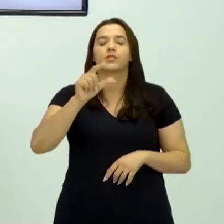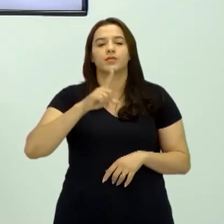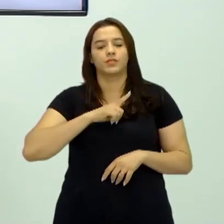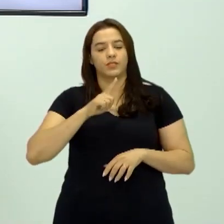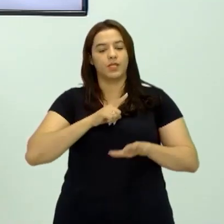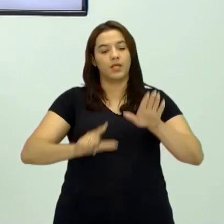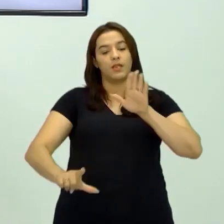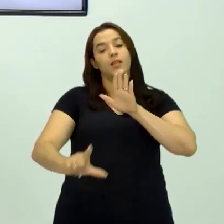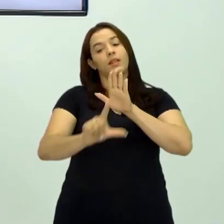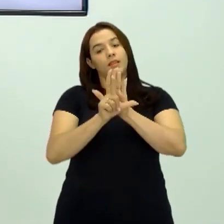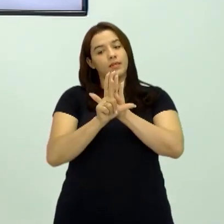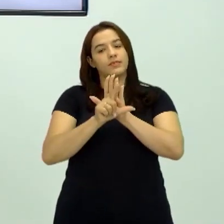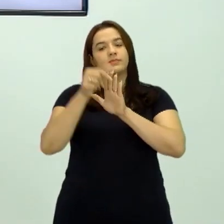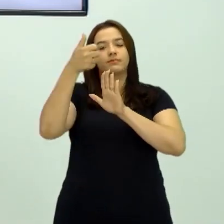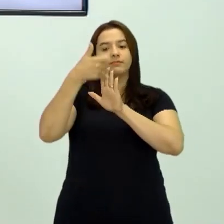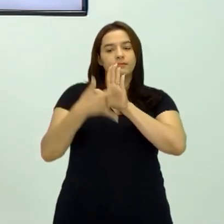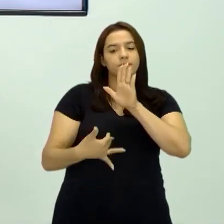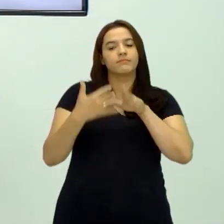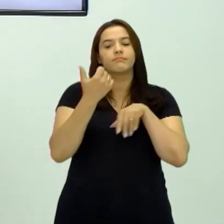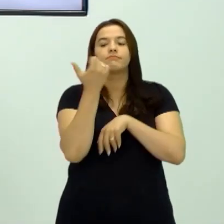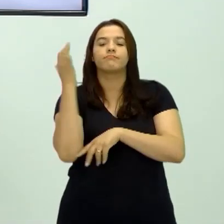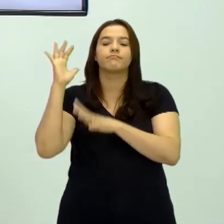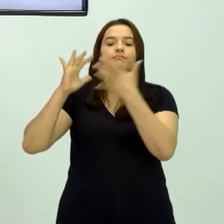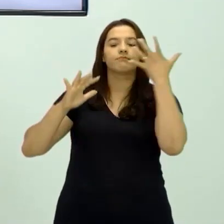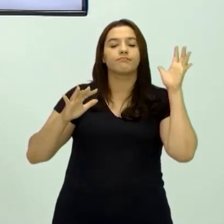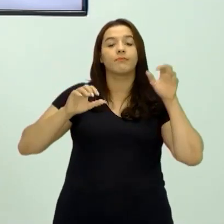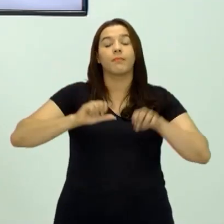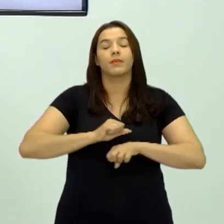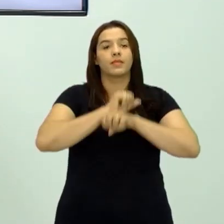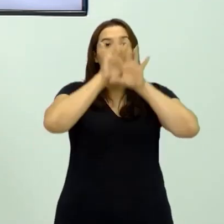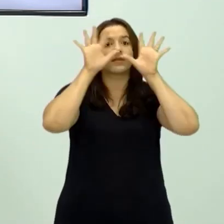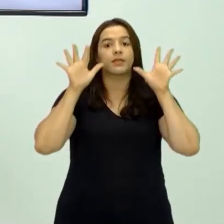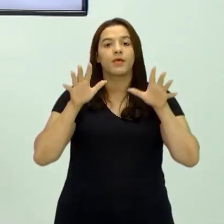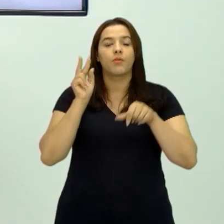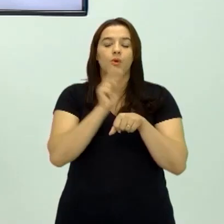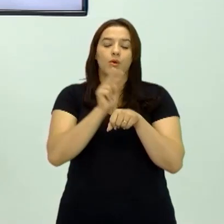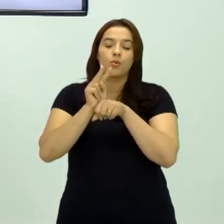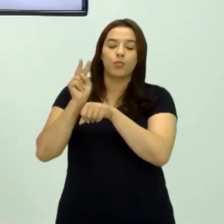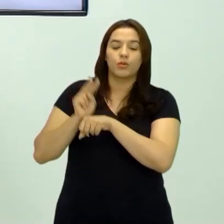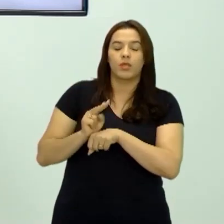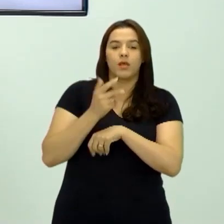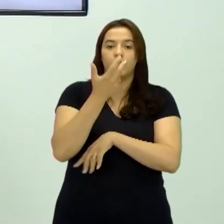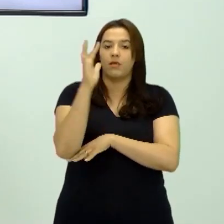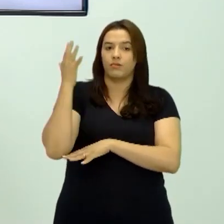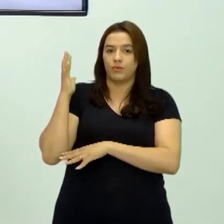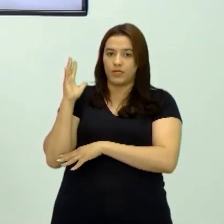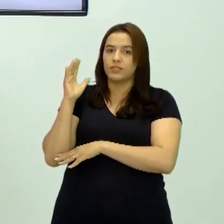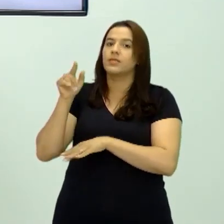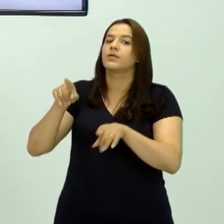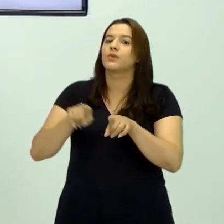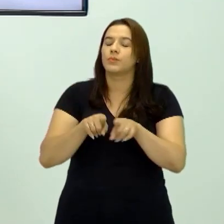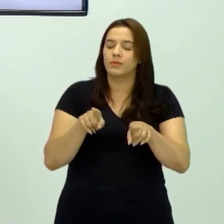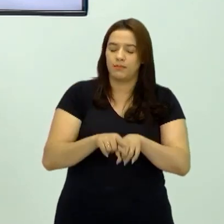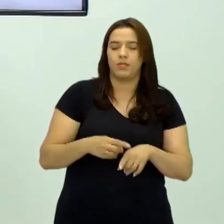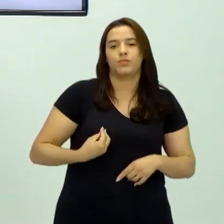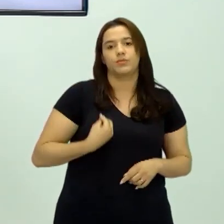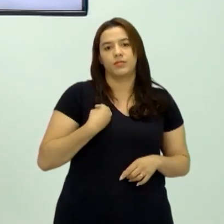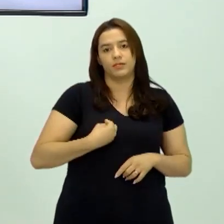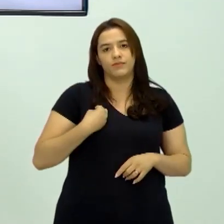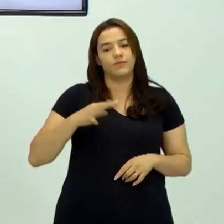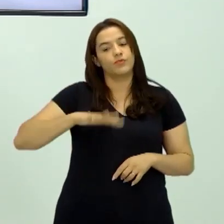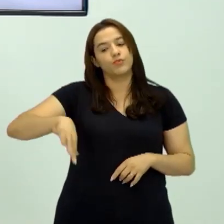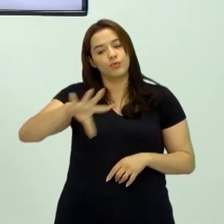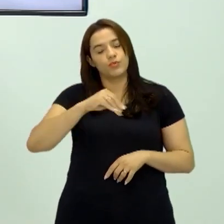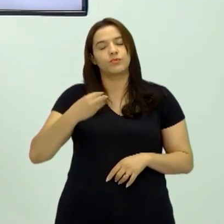principalmente quando se fala de leis ambientais, para cada vez mais tanto preservar a natureza como seres vivos que